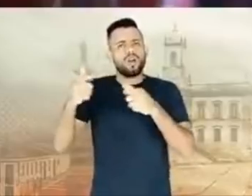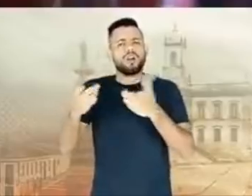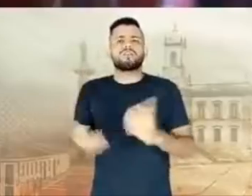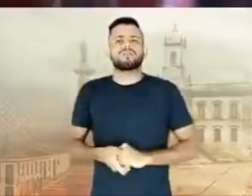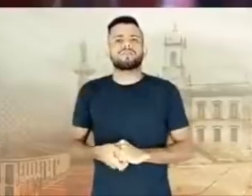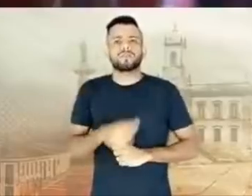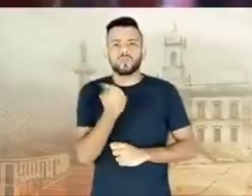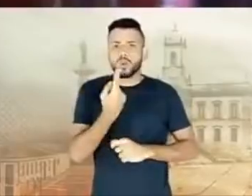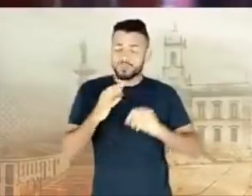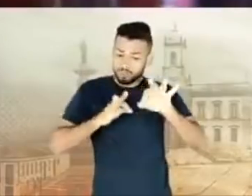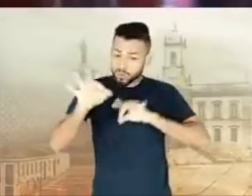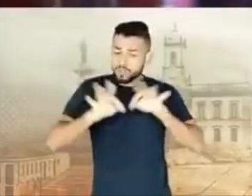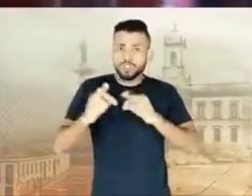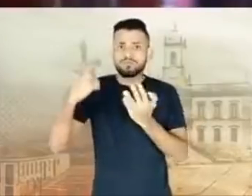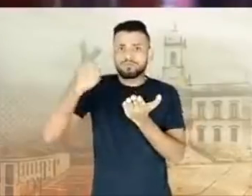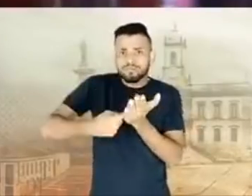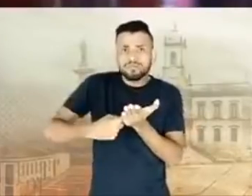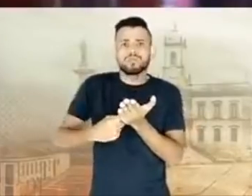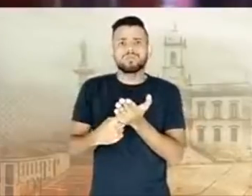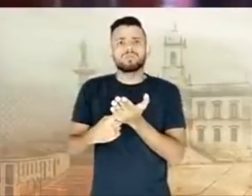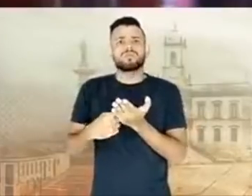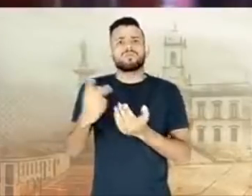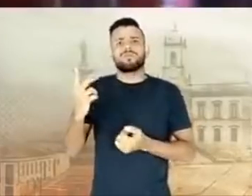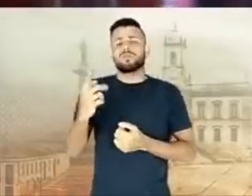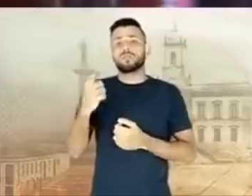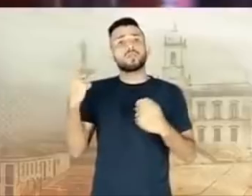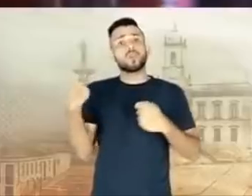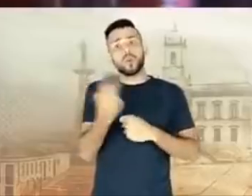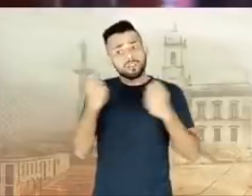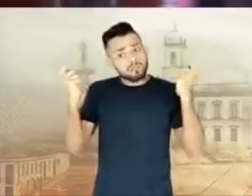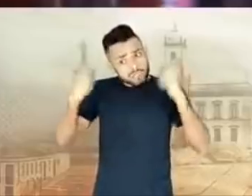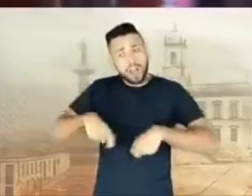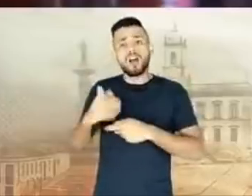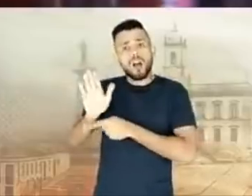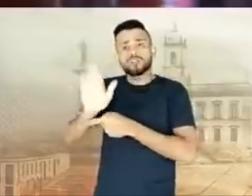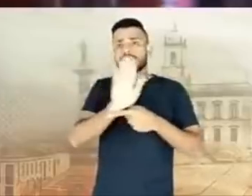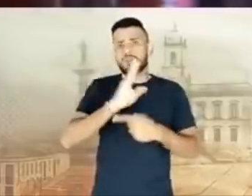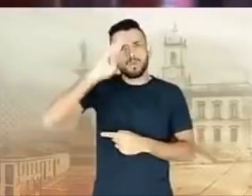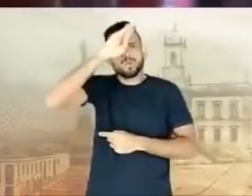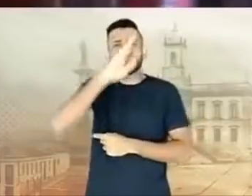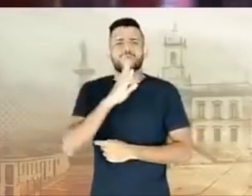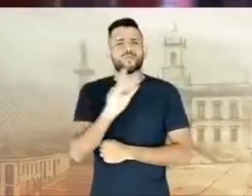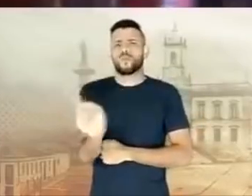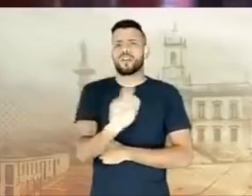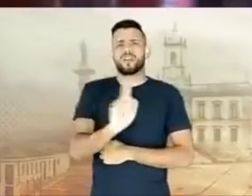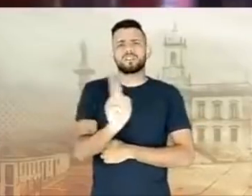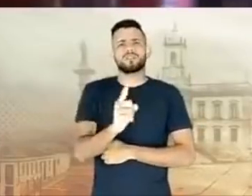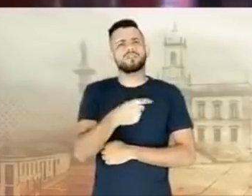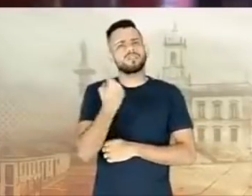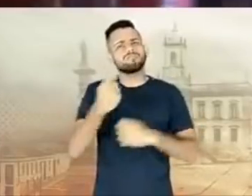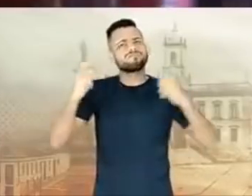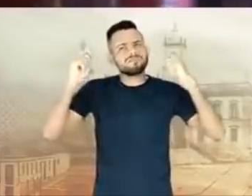país. Nós temos a solução que o Bolsonaro não sabe que tem. Nós temos a solução que o Guedes não sabe que